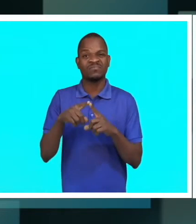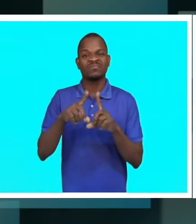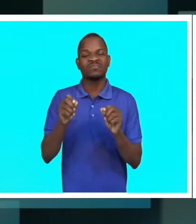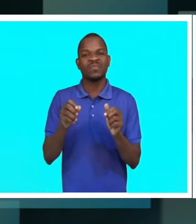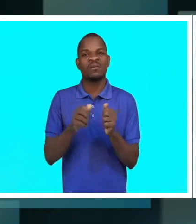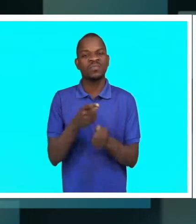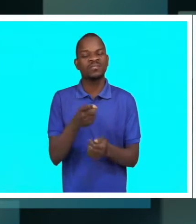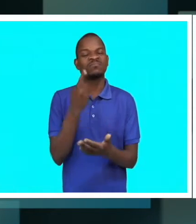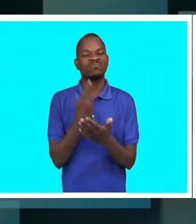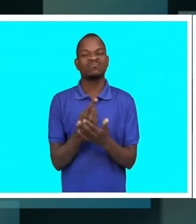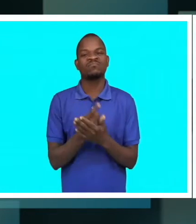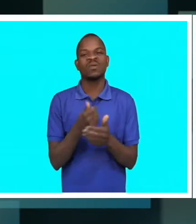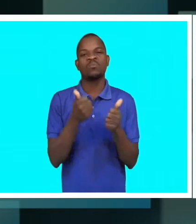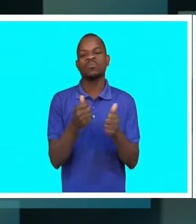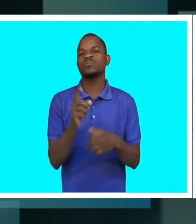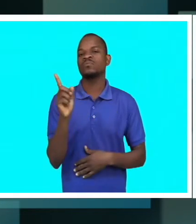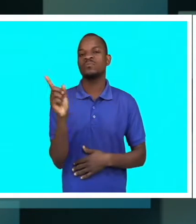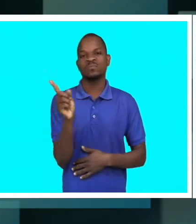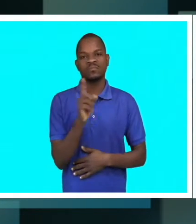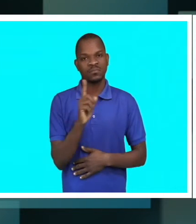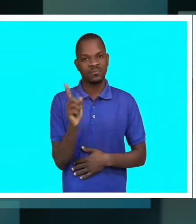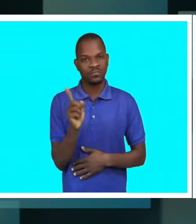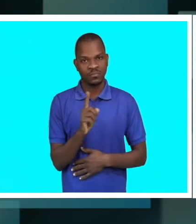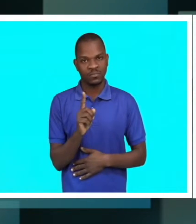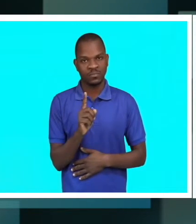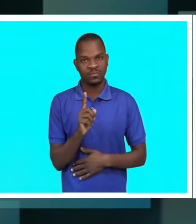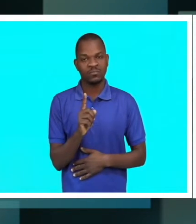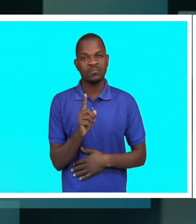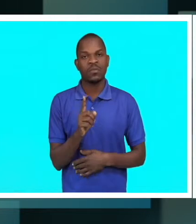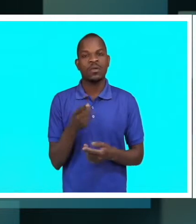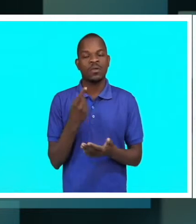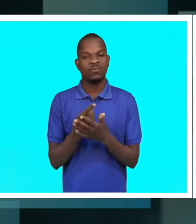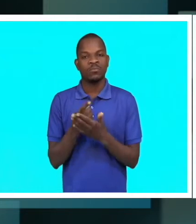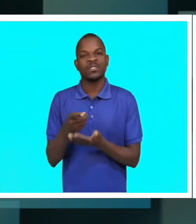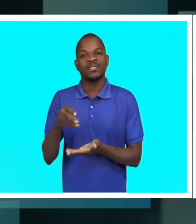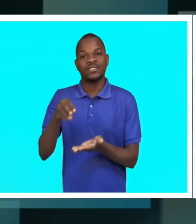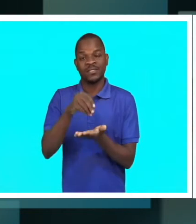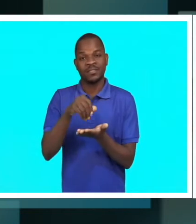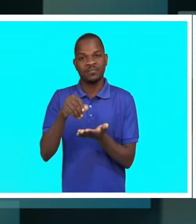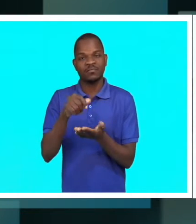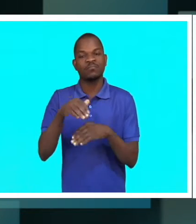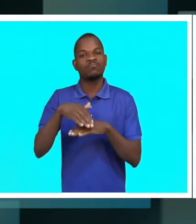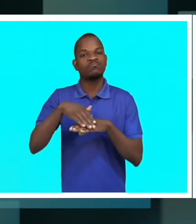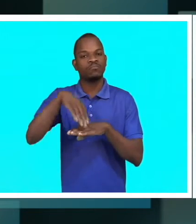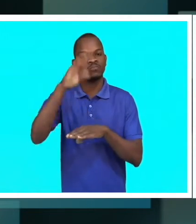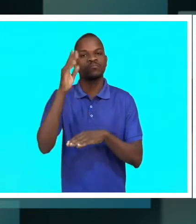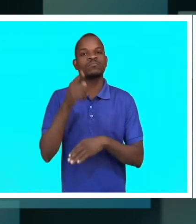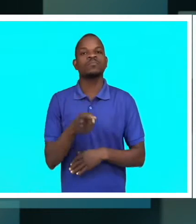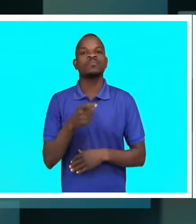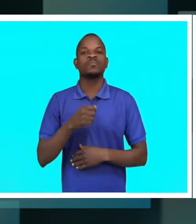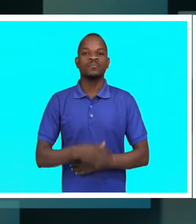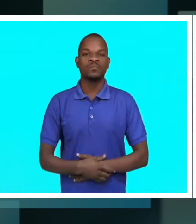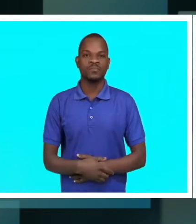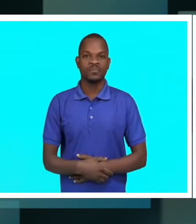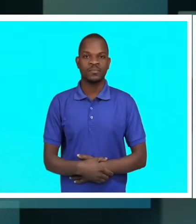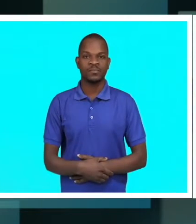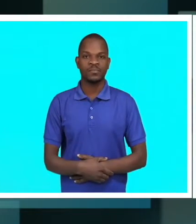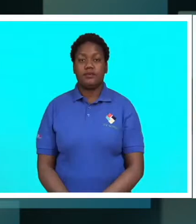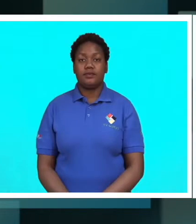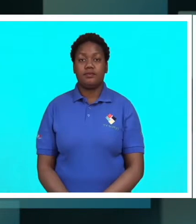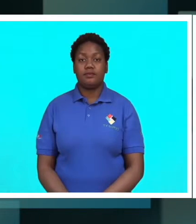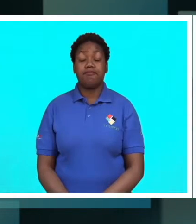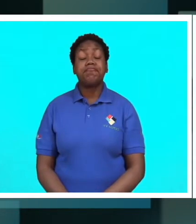caldos, mentem o caldo. Por enquanto o caldo não é vontade de cozinhar comida sem pôr sal. O tem mais vontade é